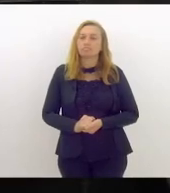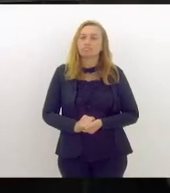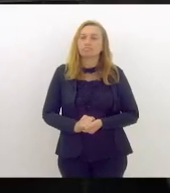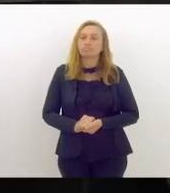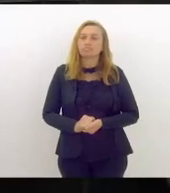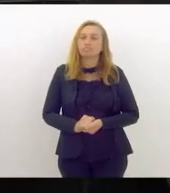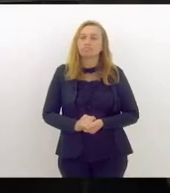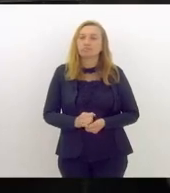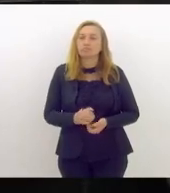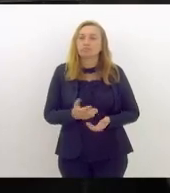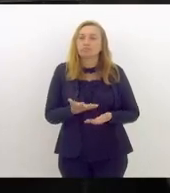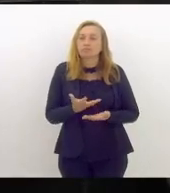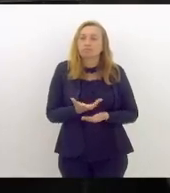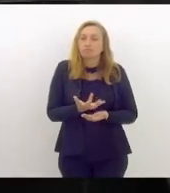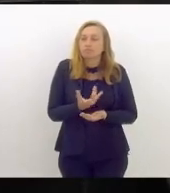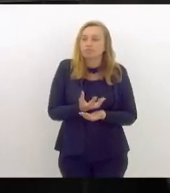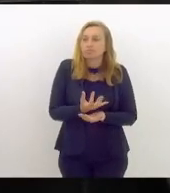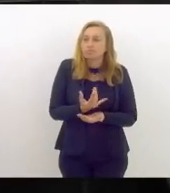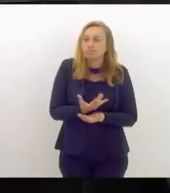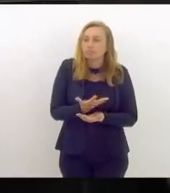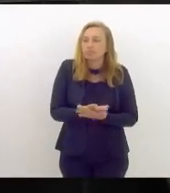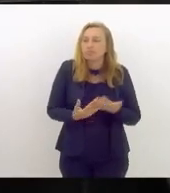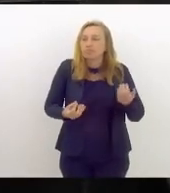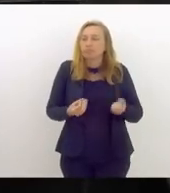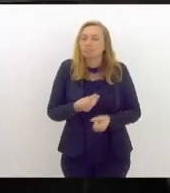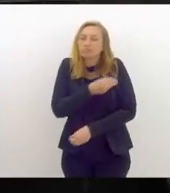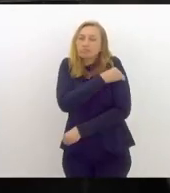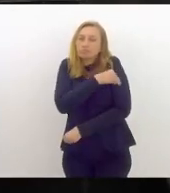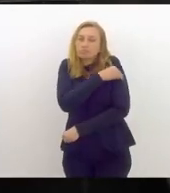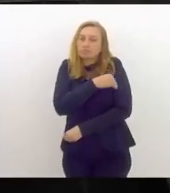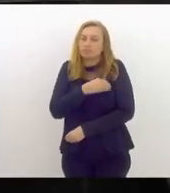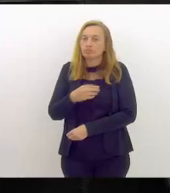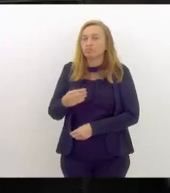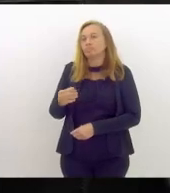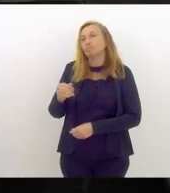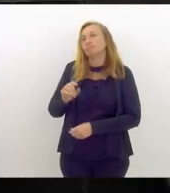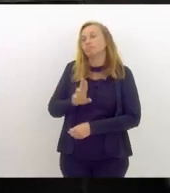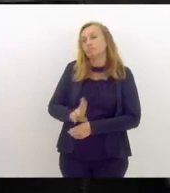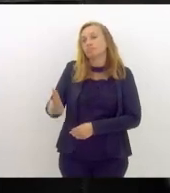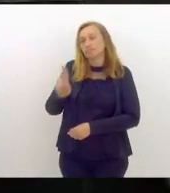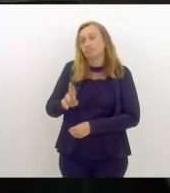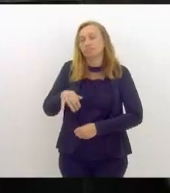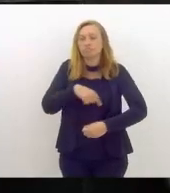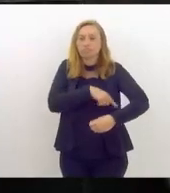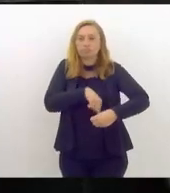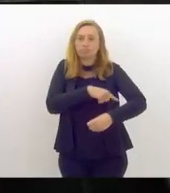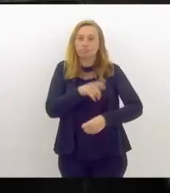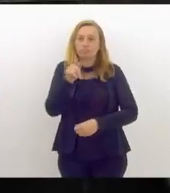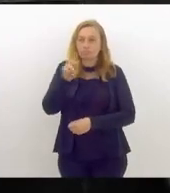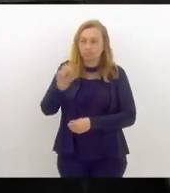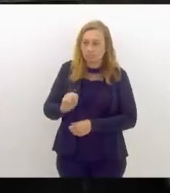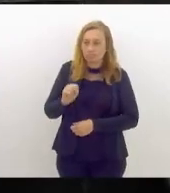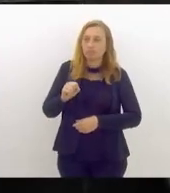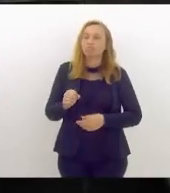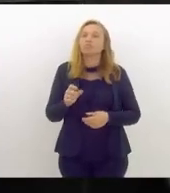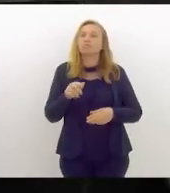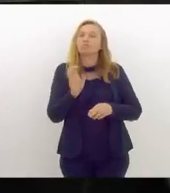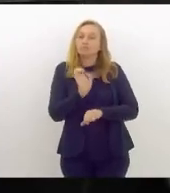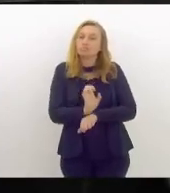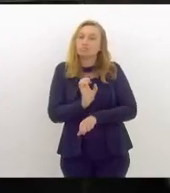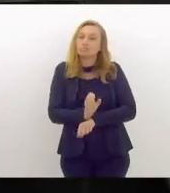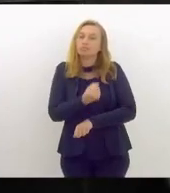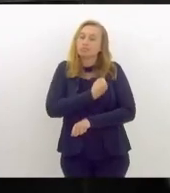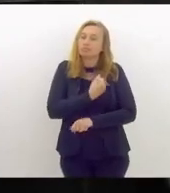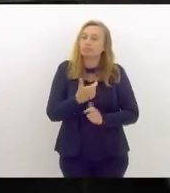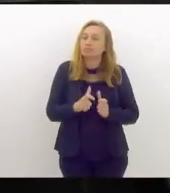cozinhar com álcool, ao invés de utilizar gás de cozinha. É aqui nesse estado que aumentou o